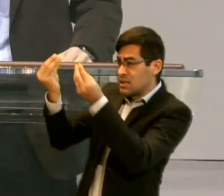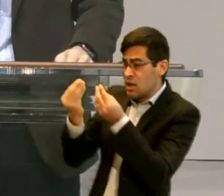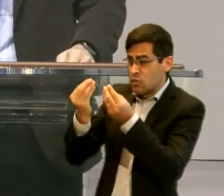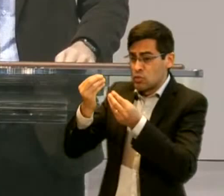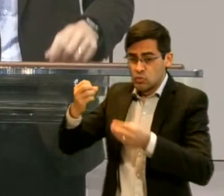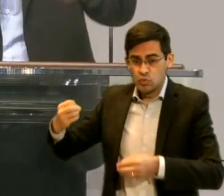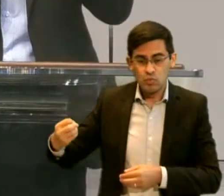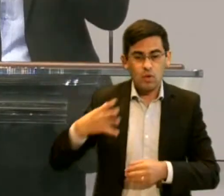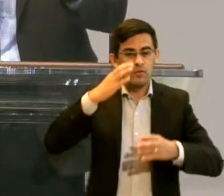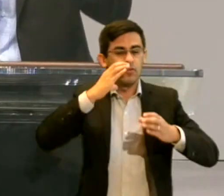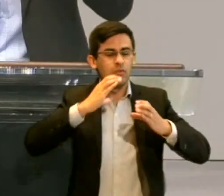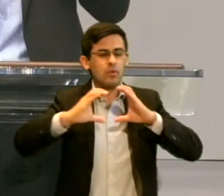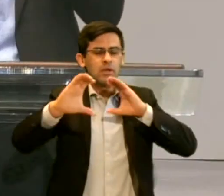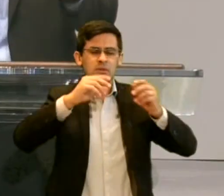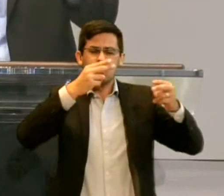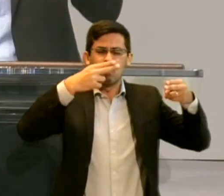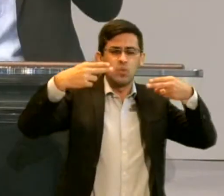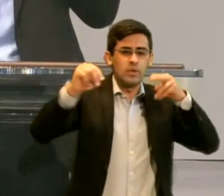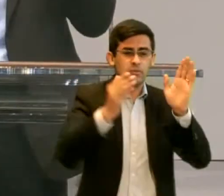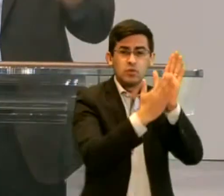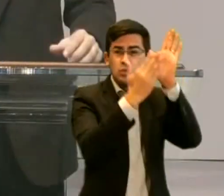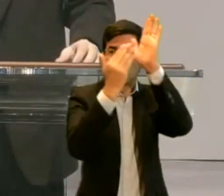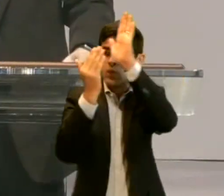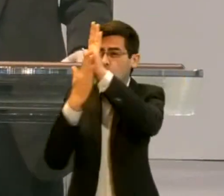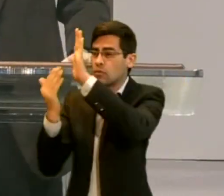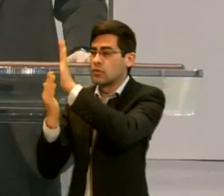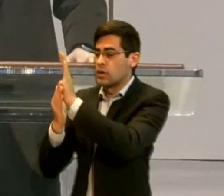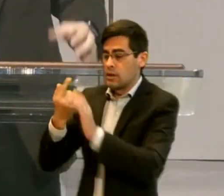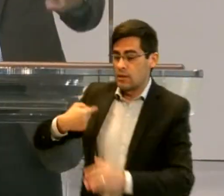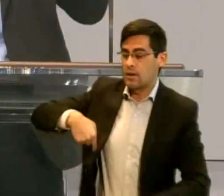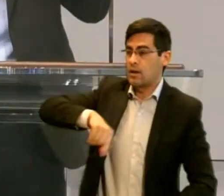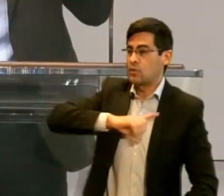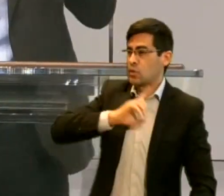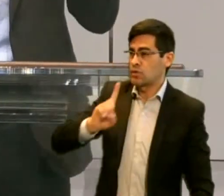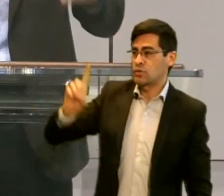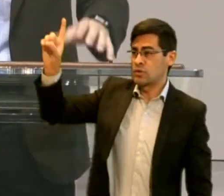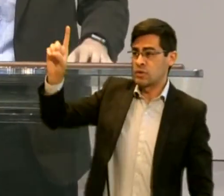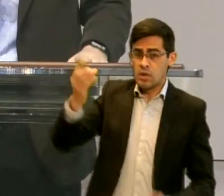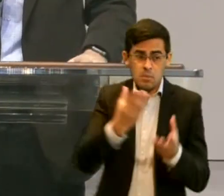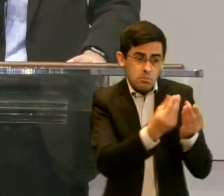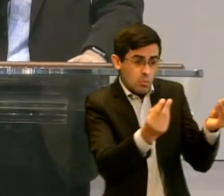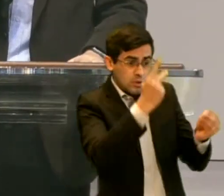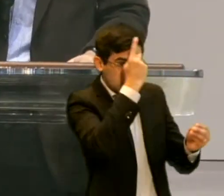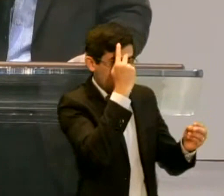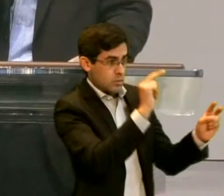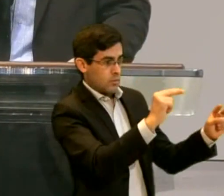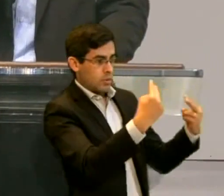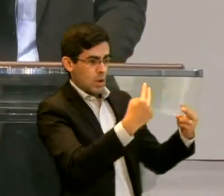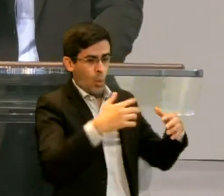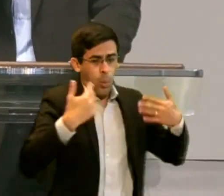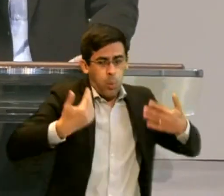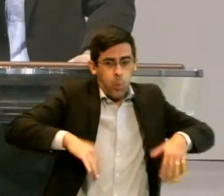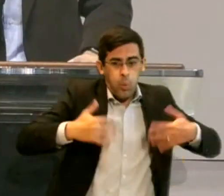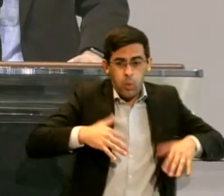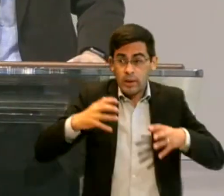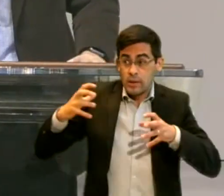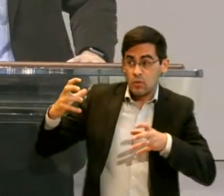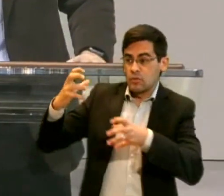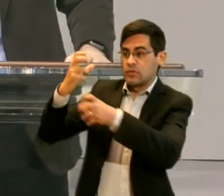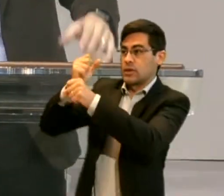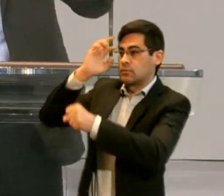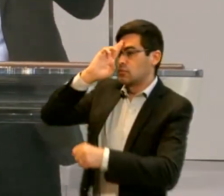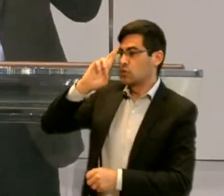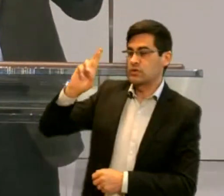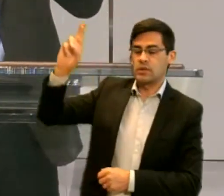minha boca, um hino de louvor ao nosso Deus. Muitos verão isso e temerão e confiarão no